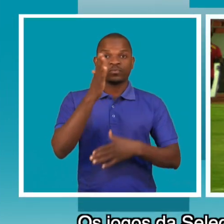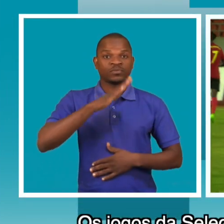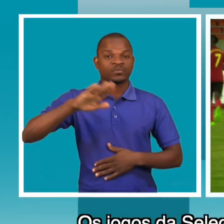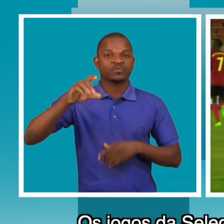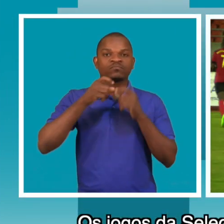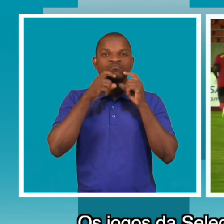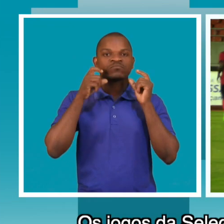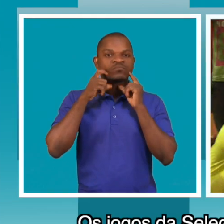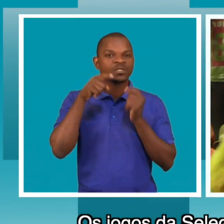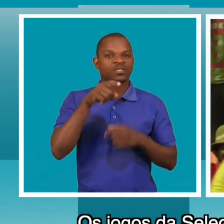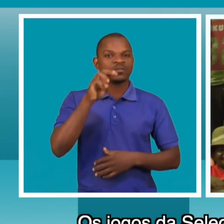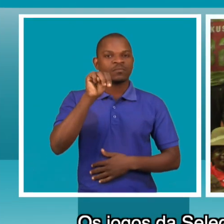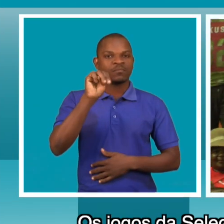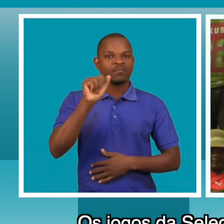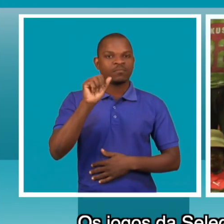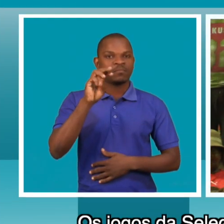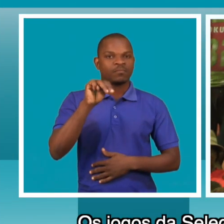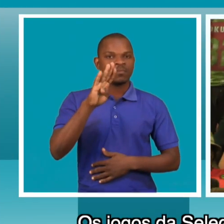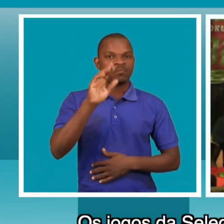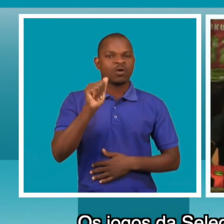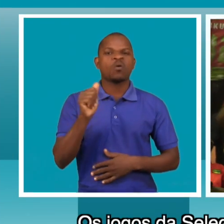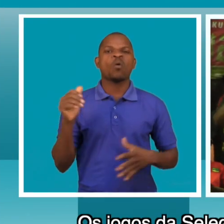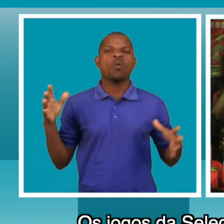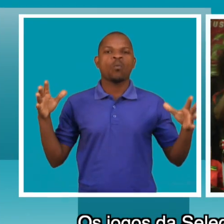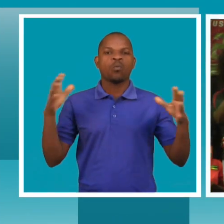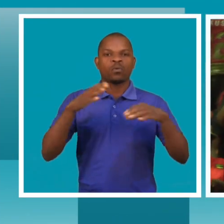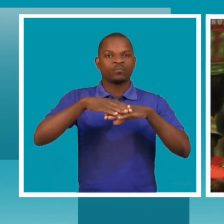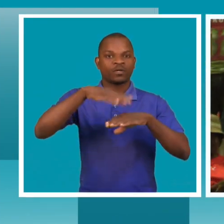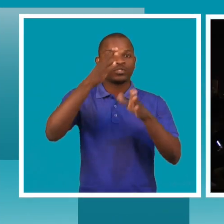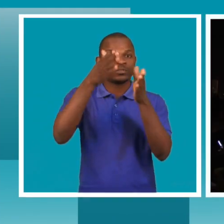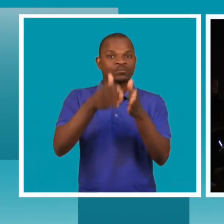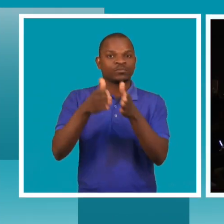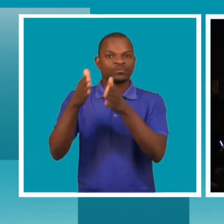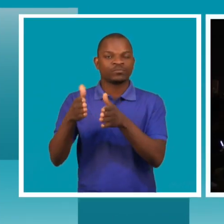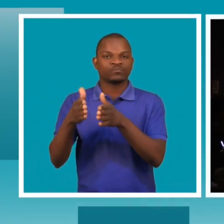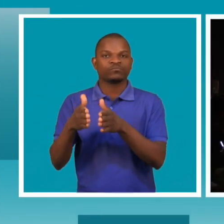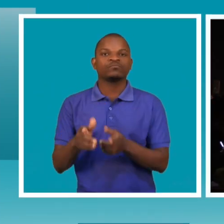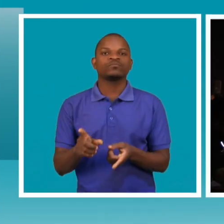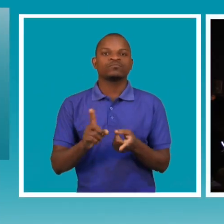os Mambas, são os que mais clientes atraem.